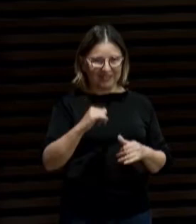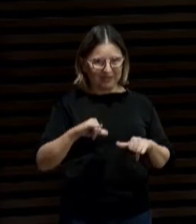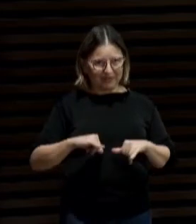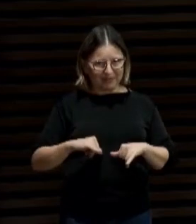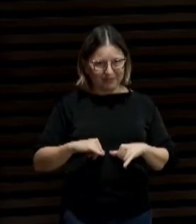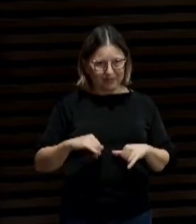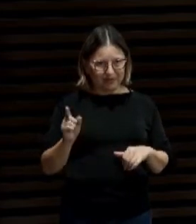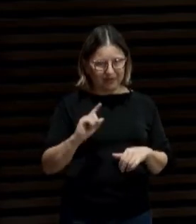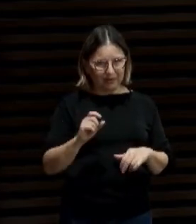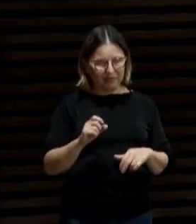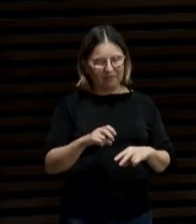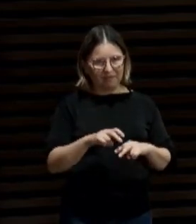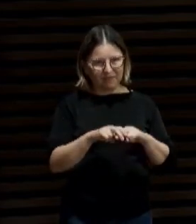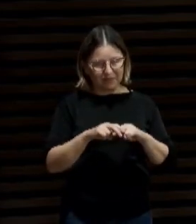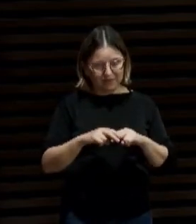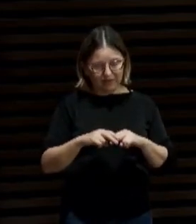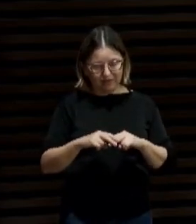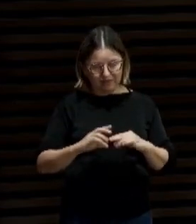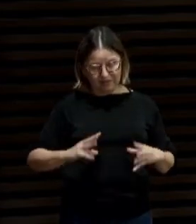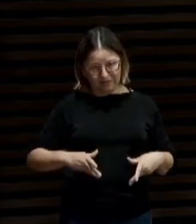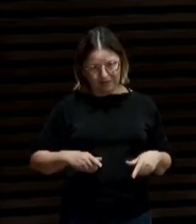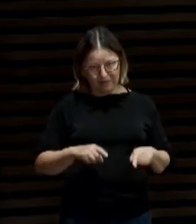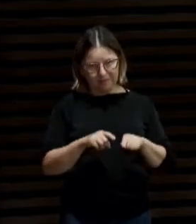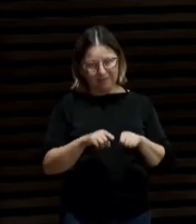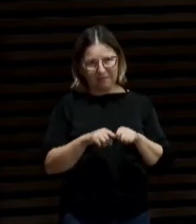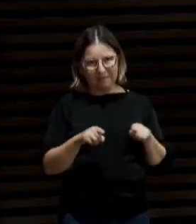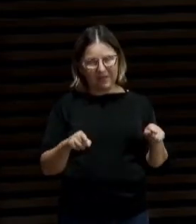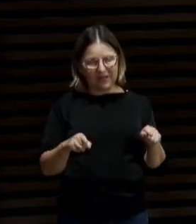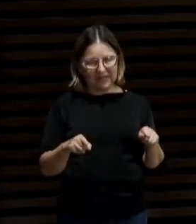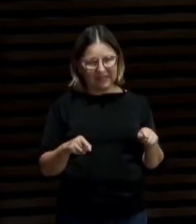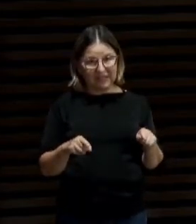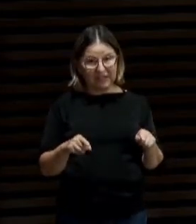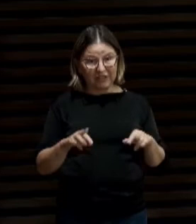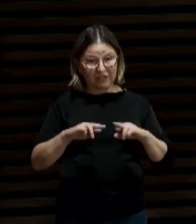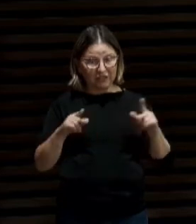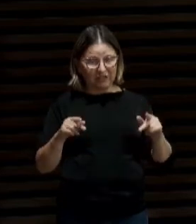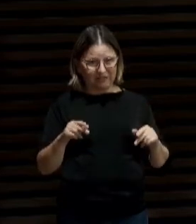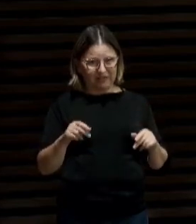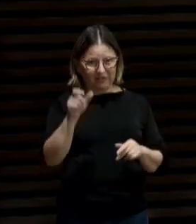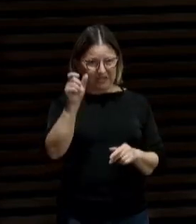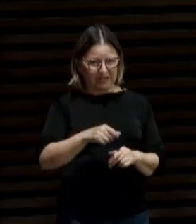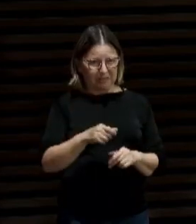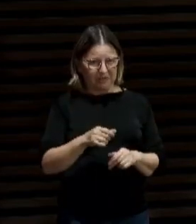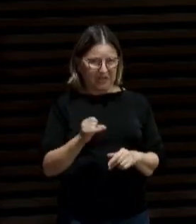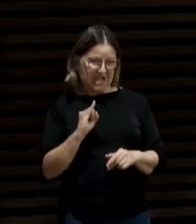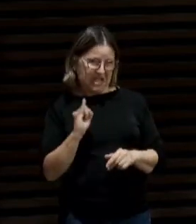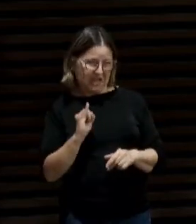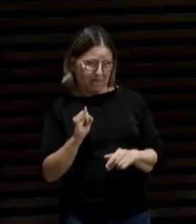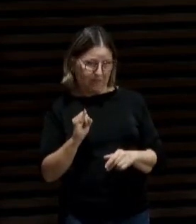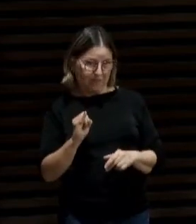aspecto físico, mas também no moral. Porque diferente do ímpio, a nova criatura detesta pecar.